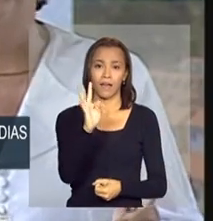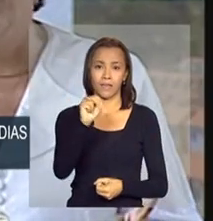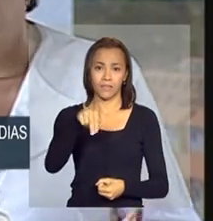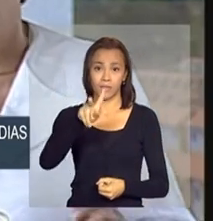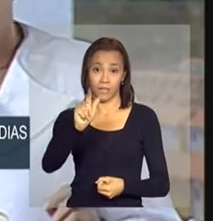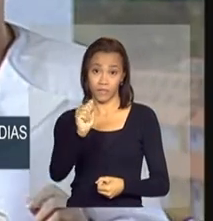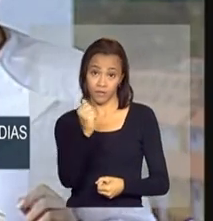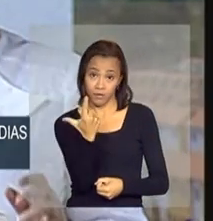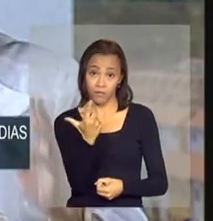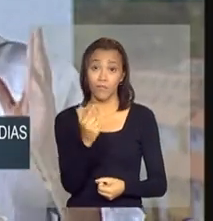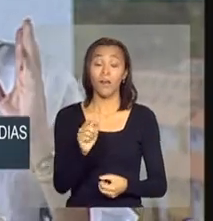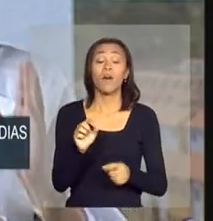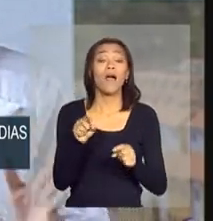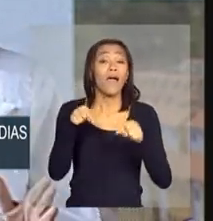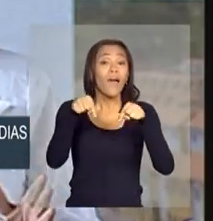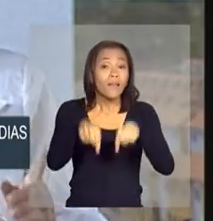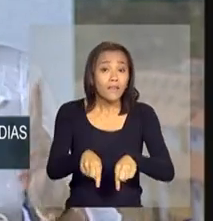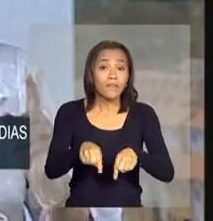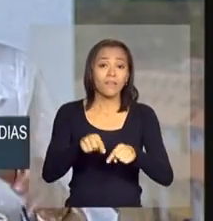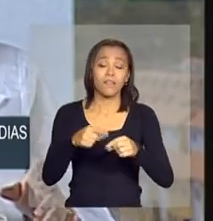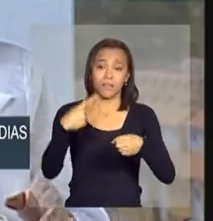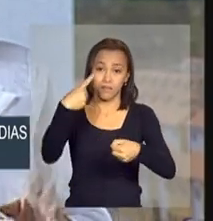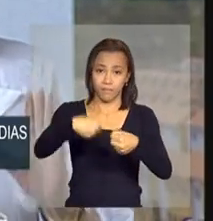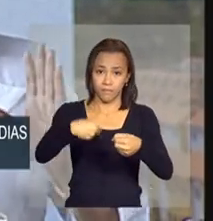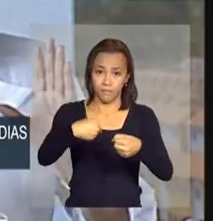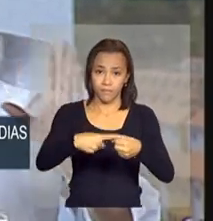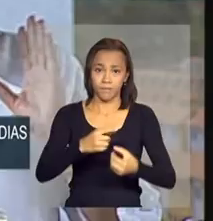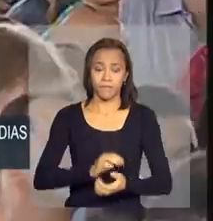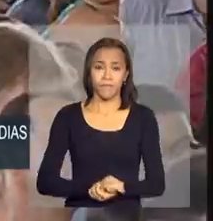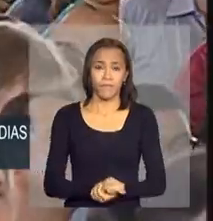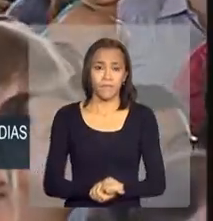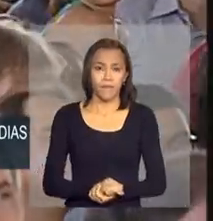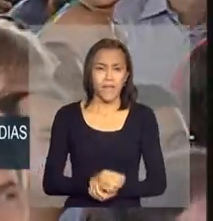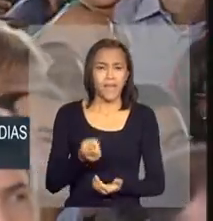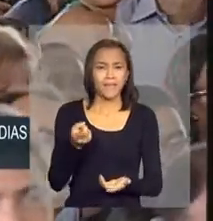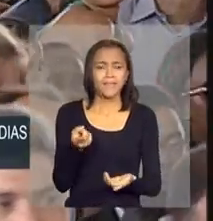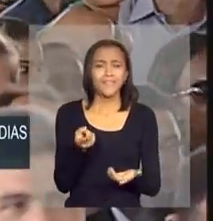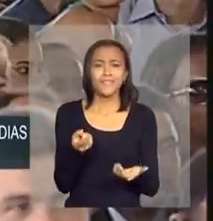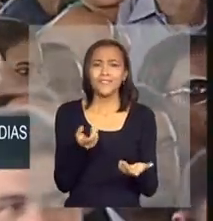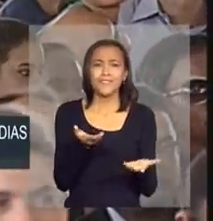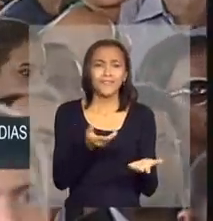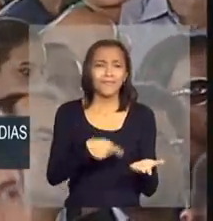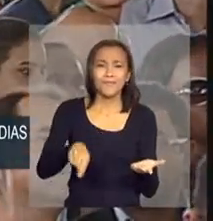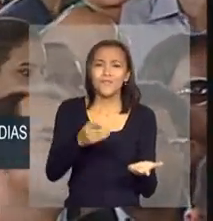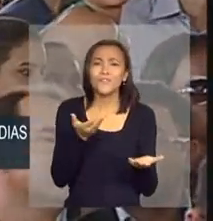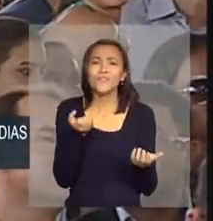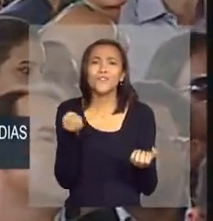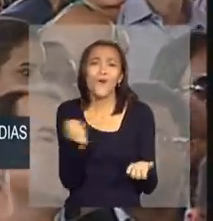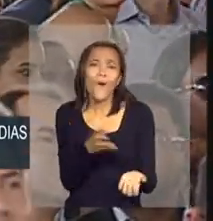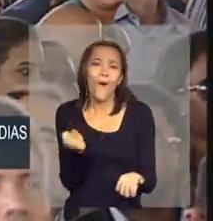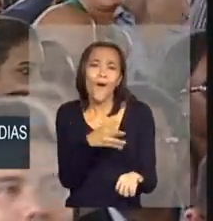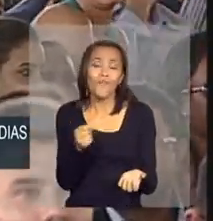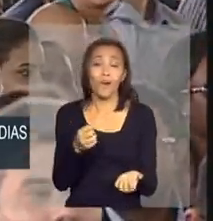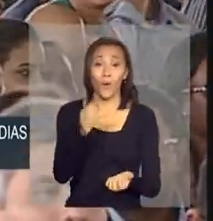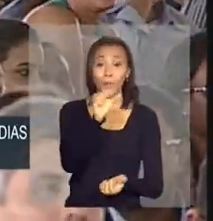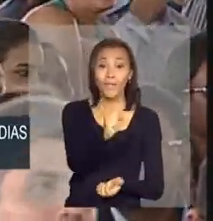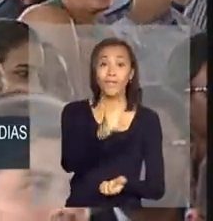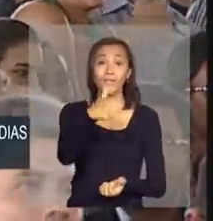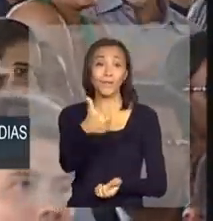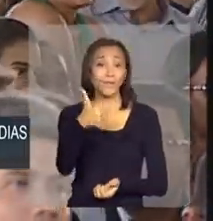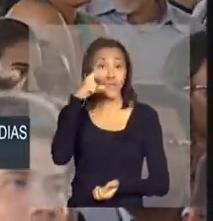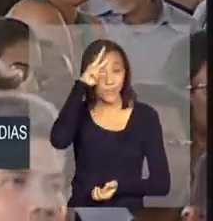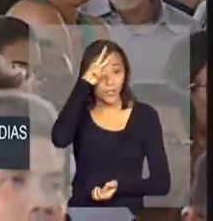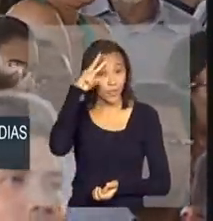Castanhal essa Jovem Cidade de 81 anos história